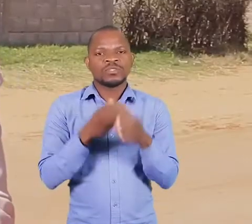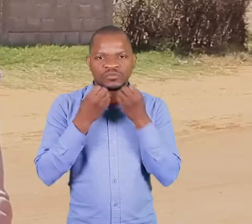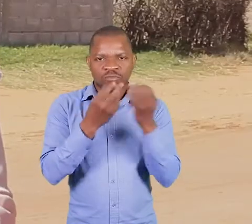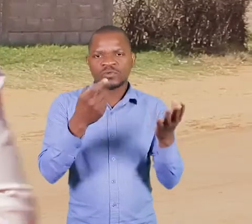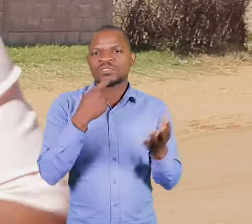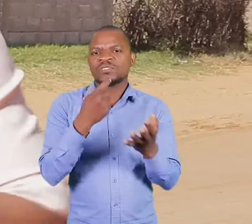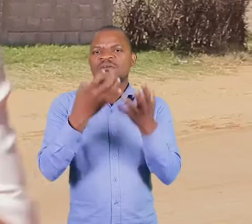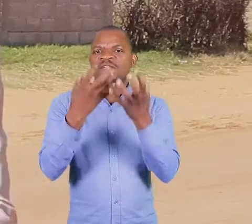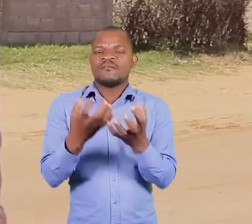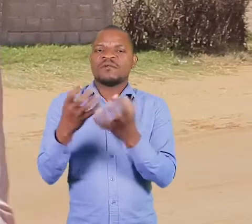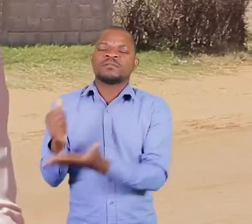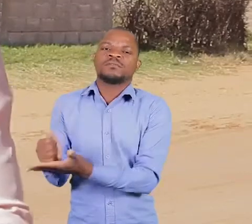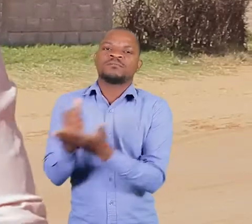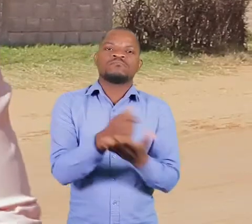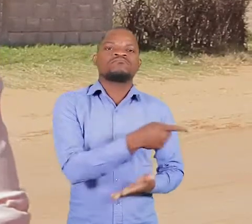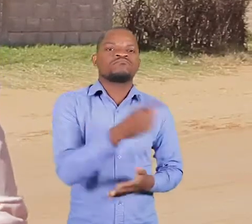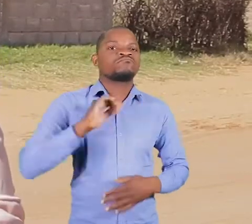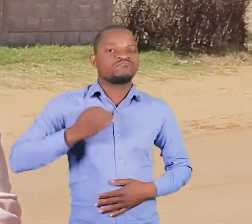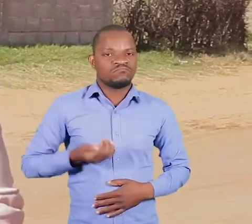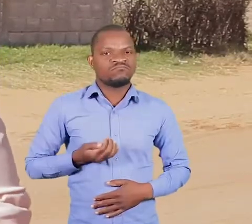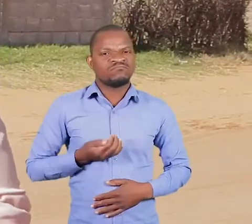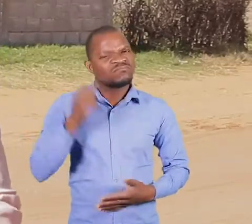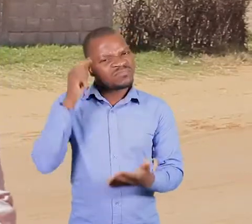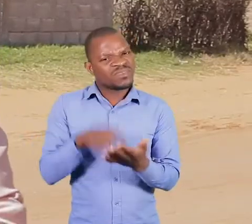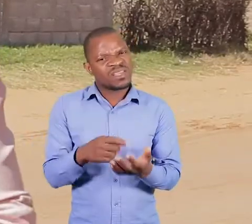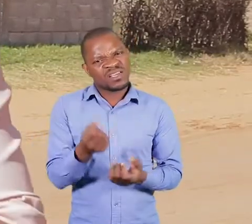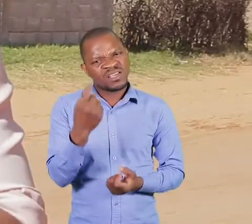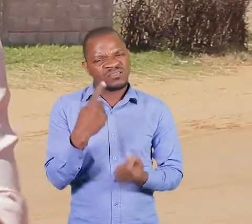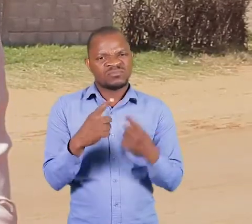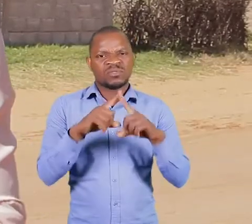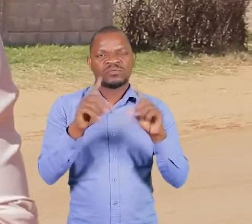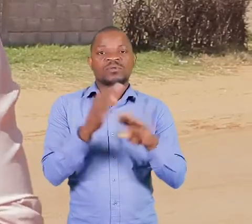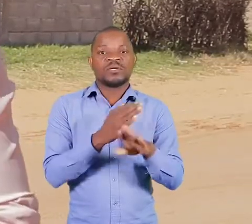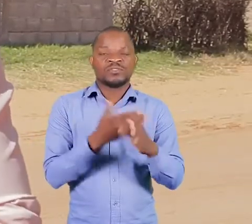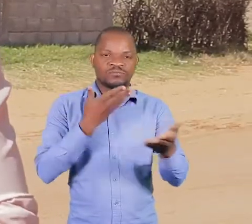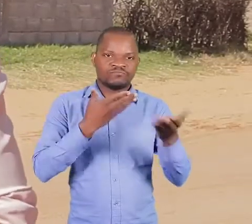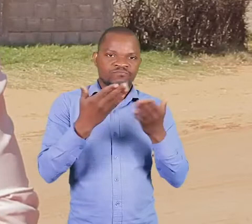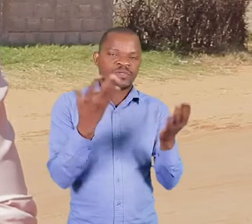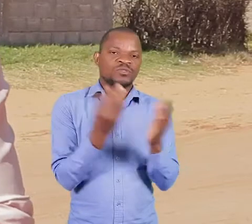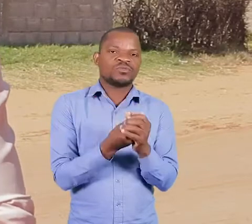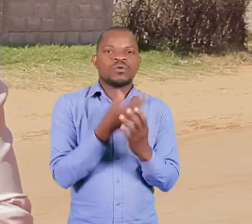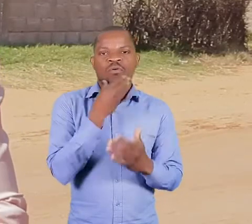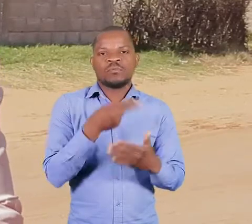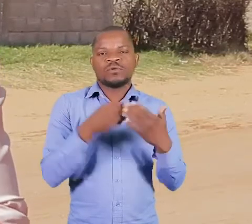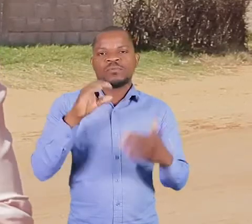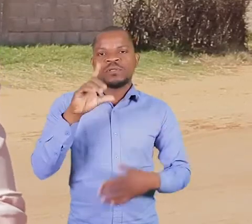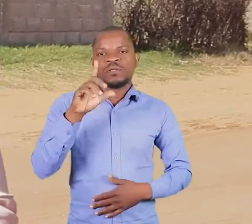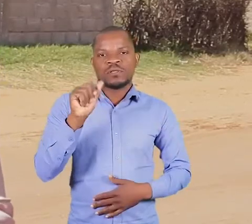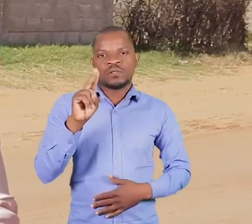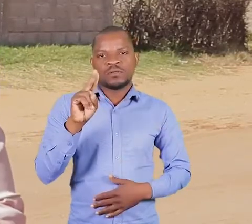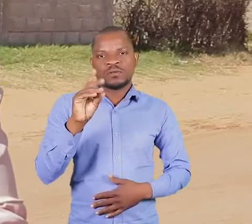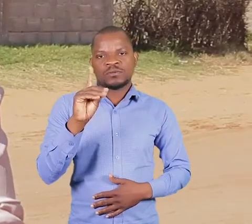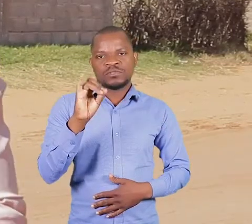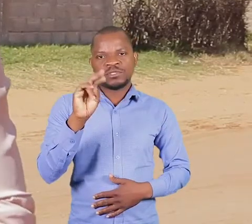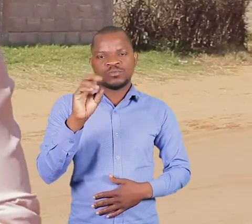apoio às mulheres para que elas deem o próximo passo como empreendedoras. Estas são apenas algumas notas tiradas da conversa com o Sr. Claudino.